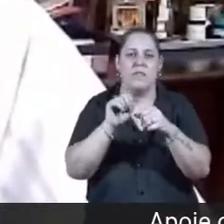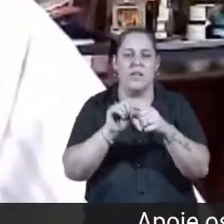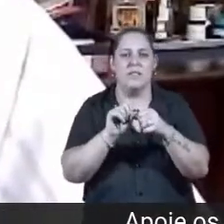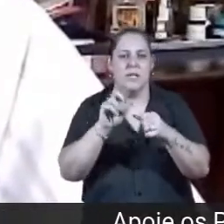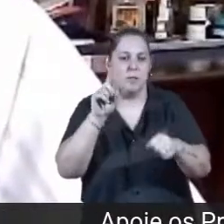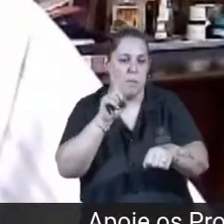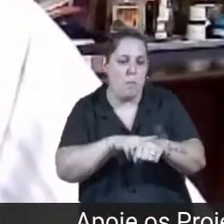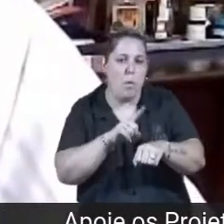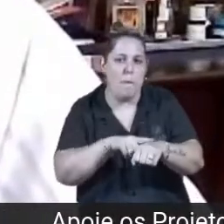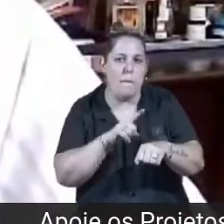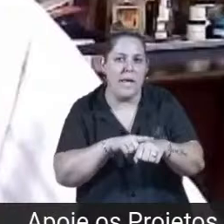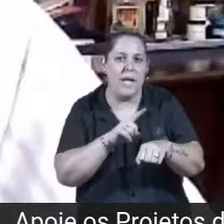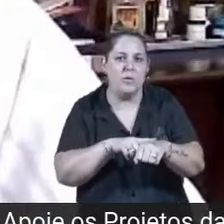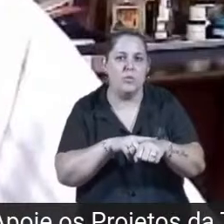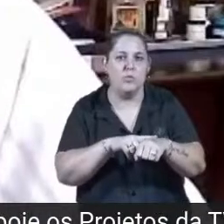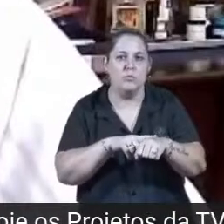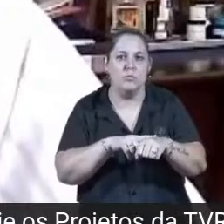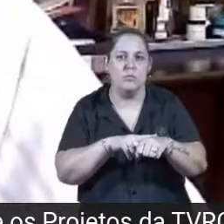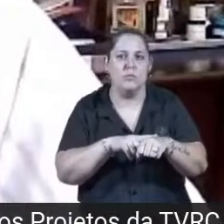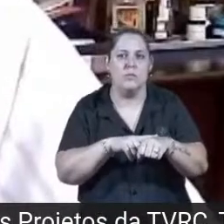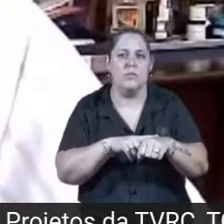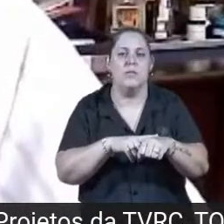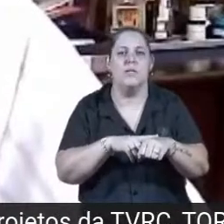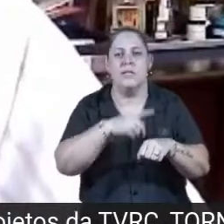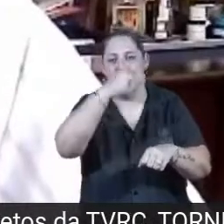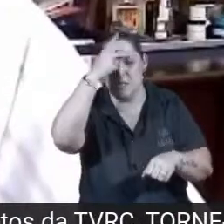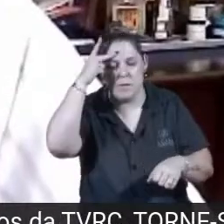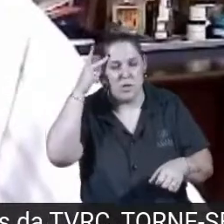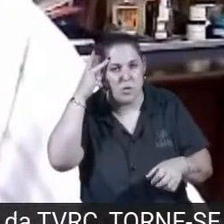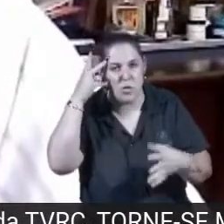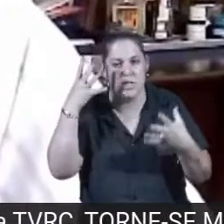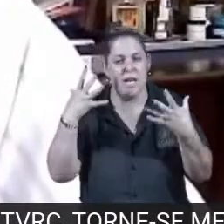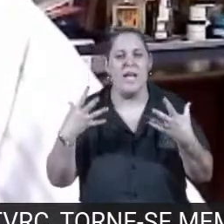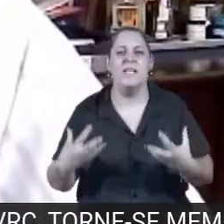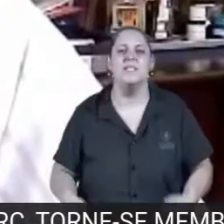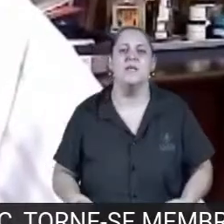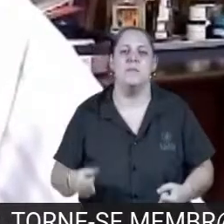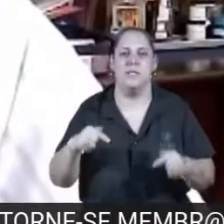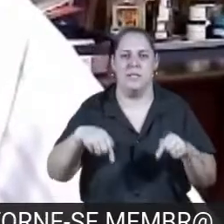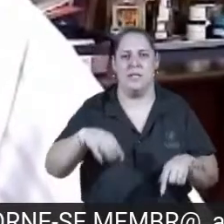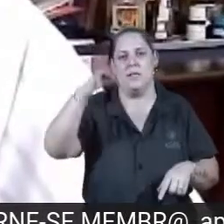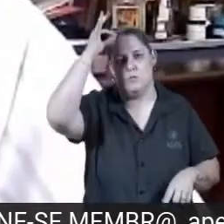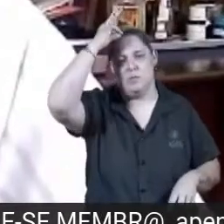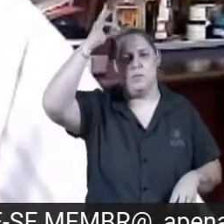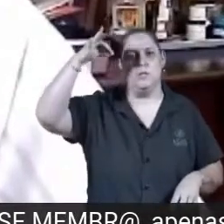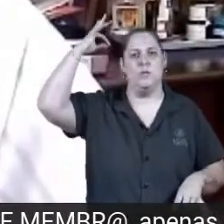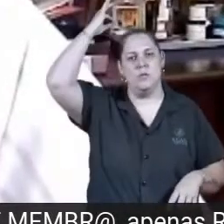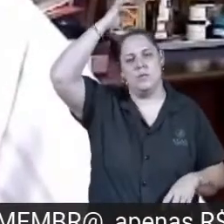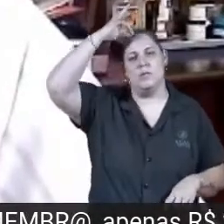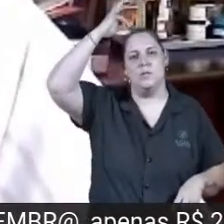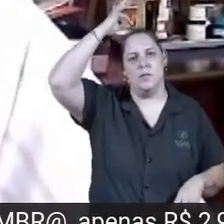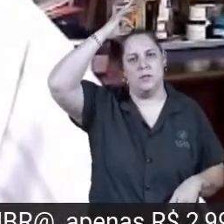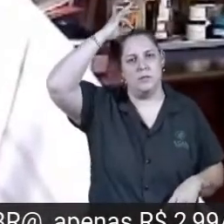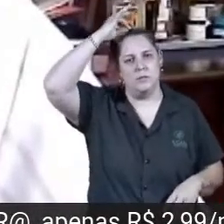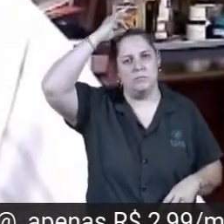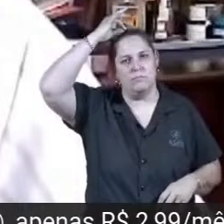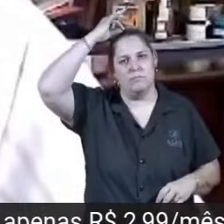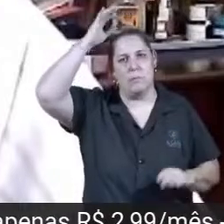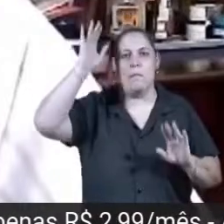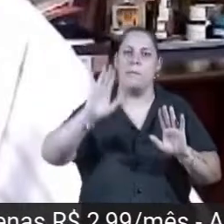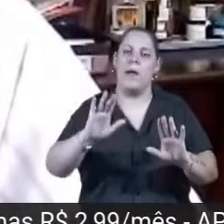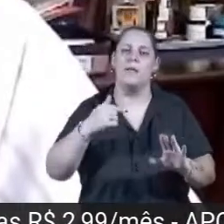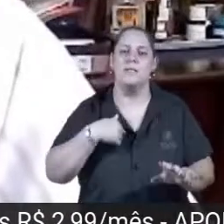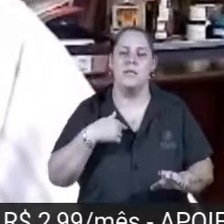de recepção da sua pessoa aí no Espírito Santo. Infelizmente, eu